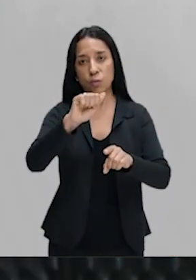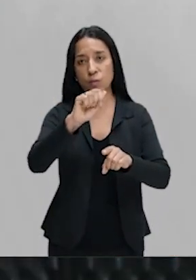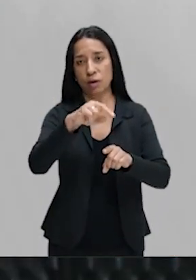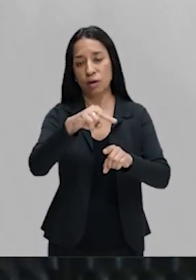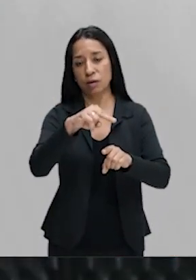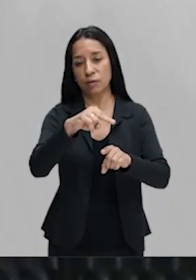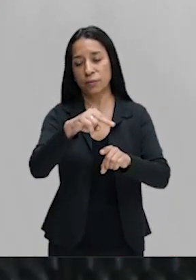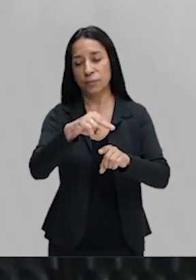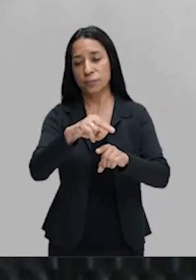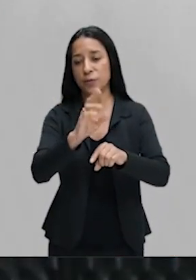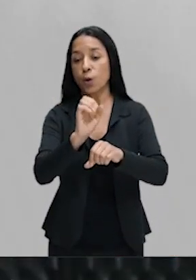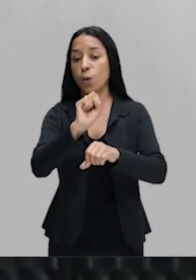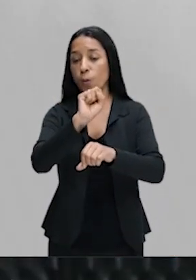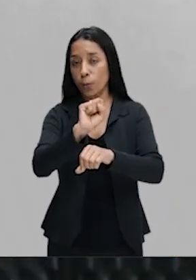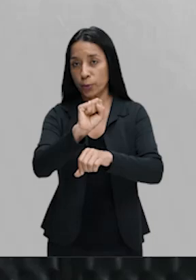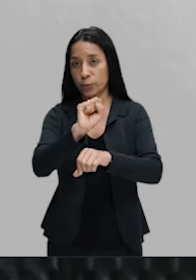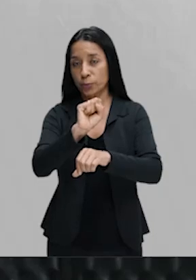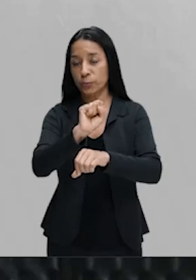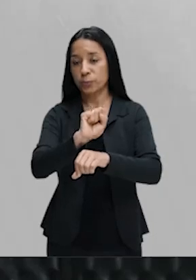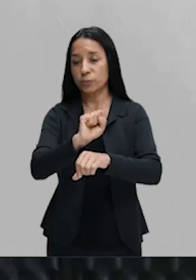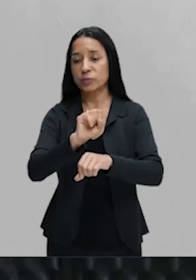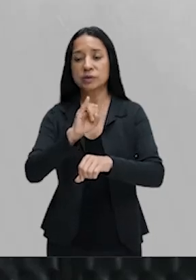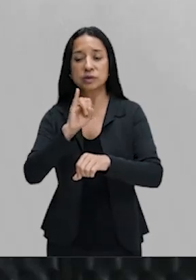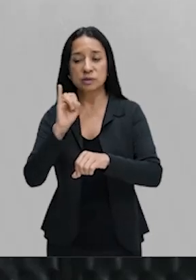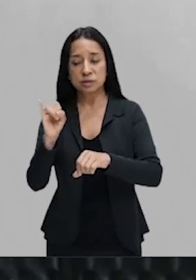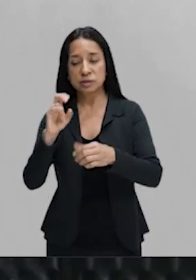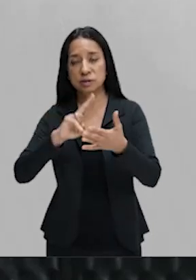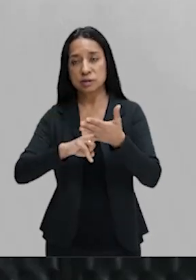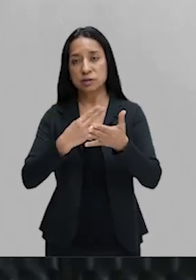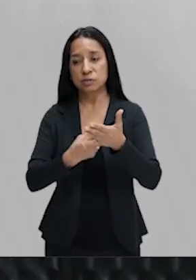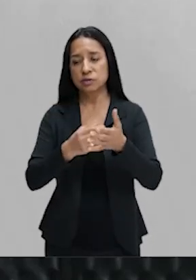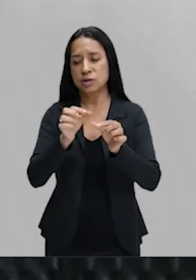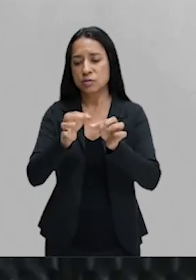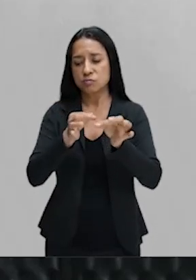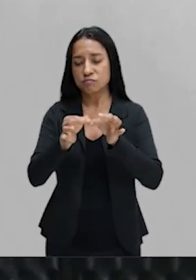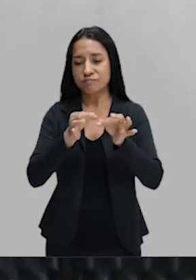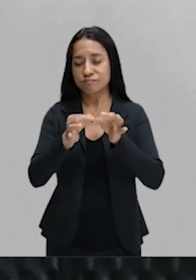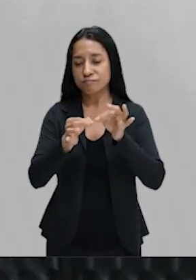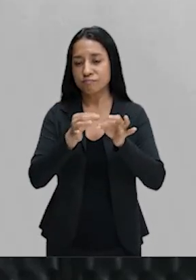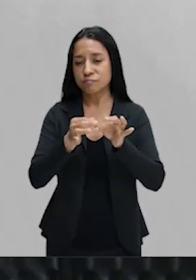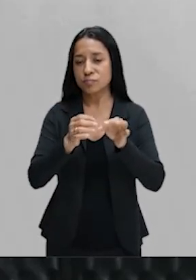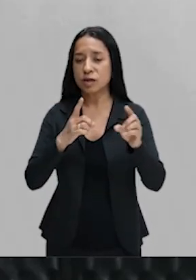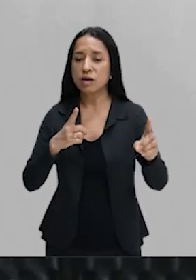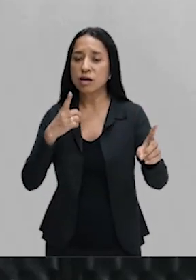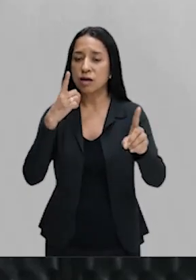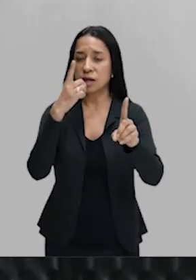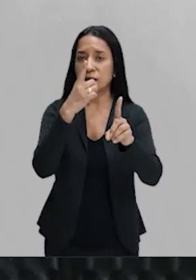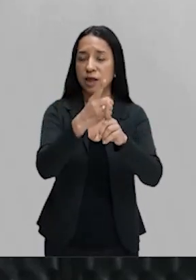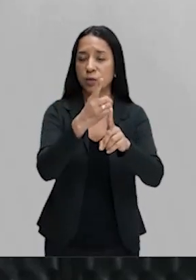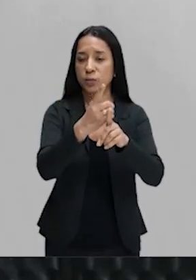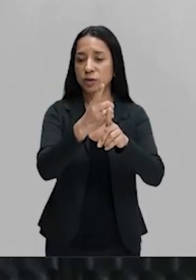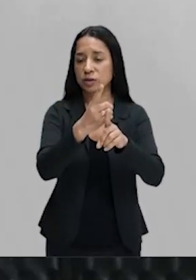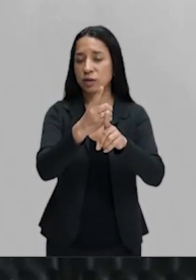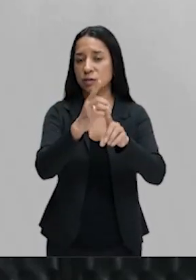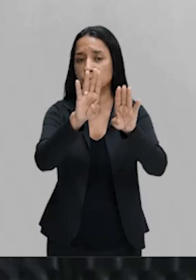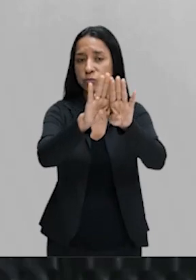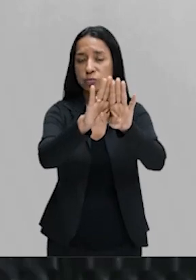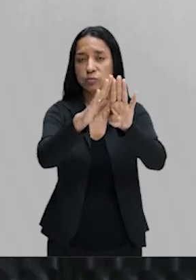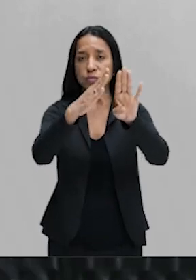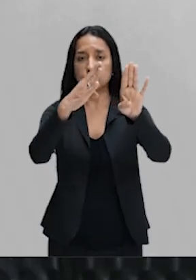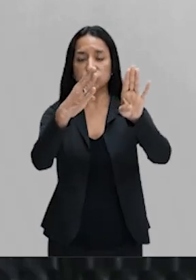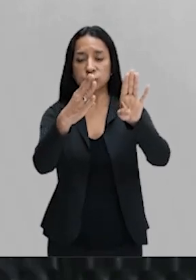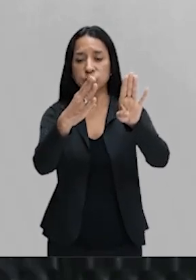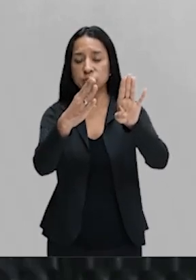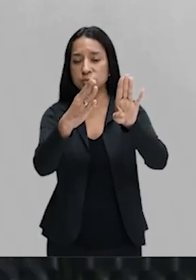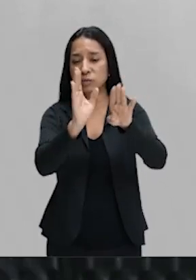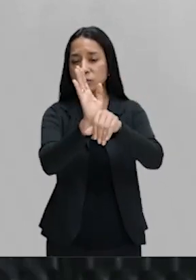cinema. Se nós fôssemos traduzir ao pé da letra, eu poderia colocar apenas encontramos, né? Encontramos com